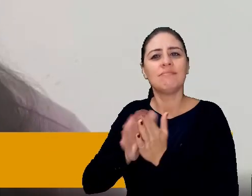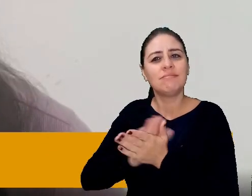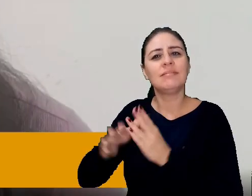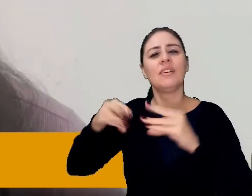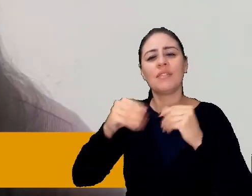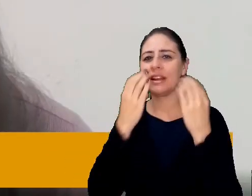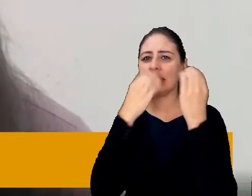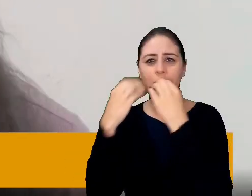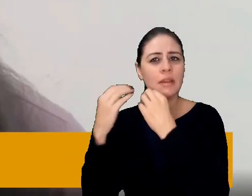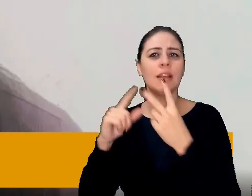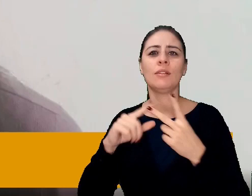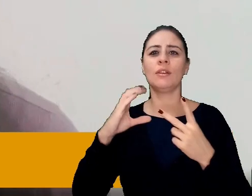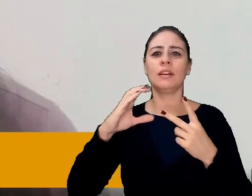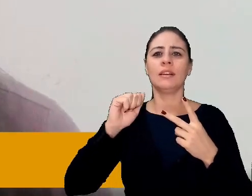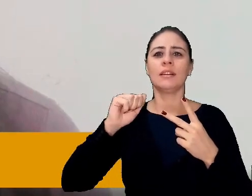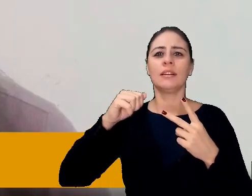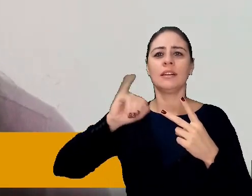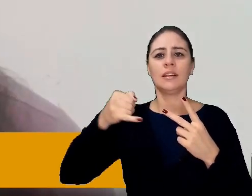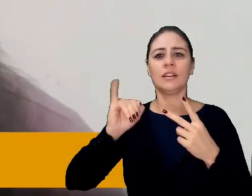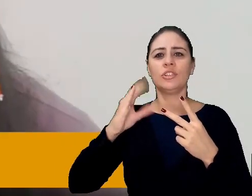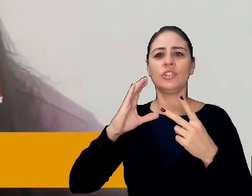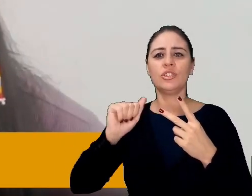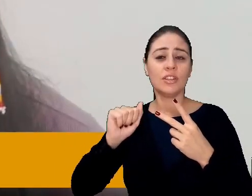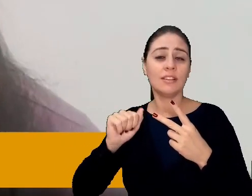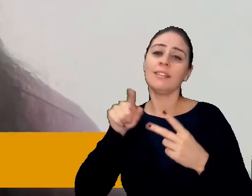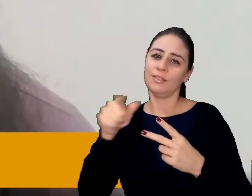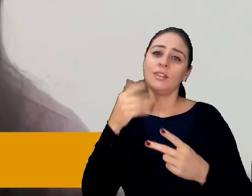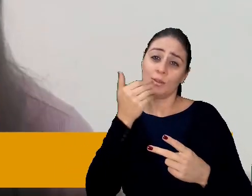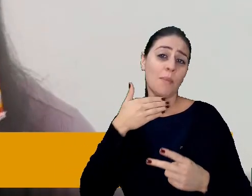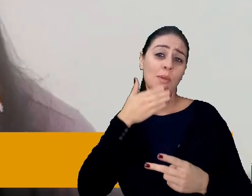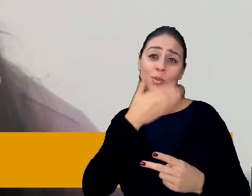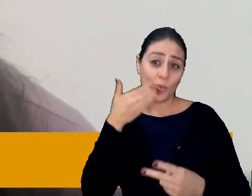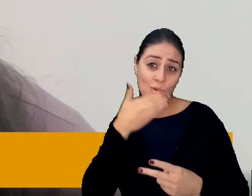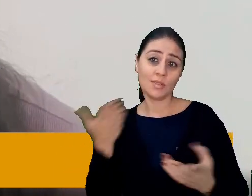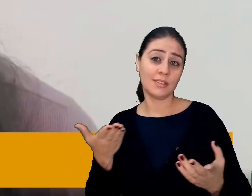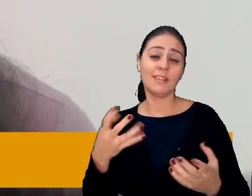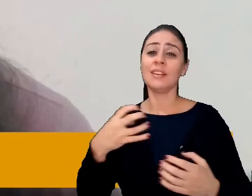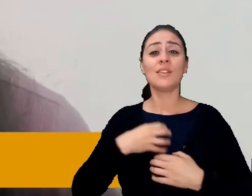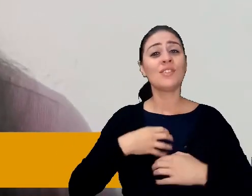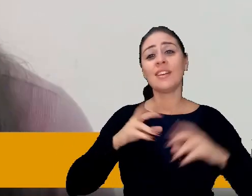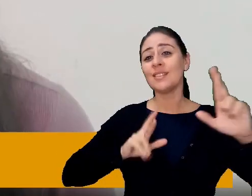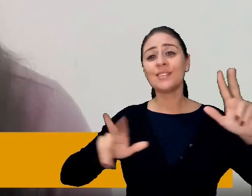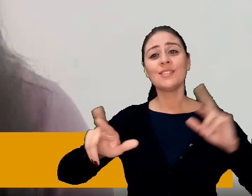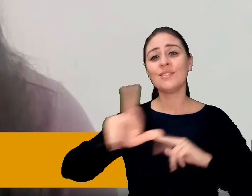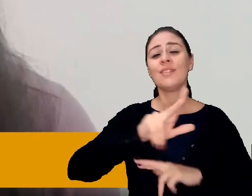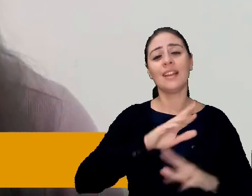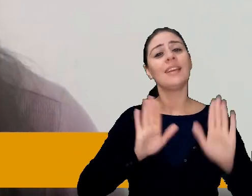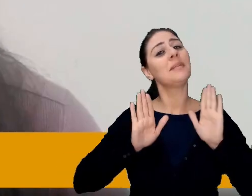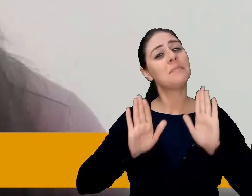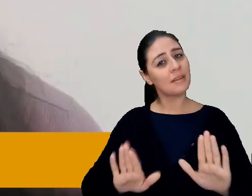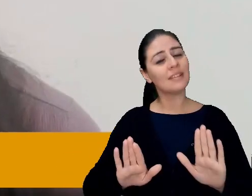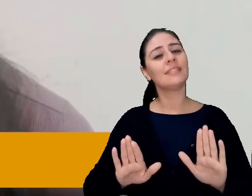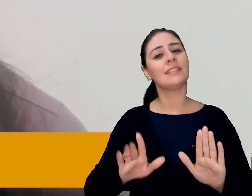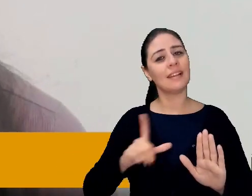comem a canjica doce, nós comemos canjica com carne. Então, são maneiras diferentes, né? Mas são